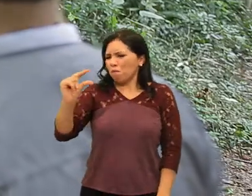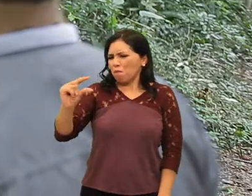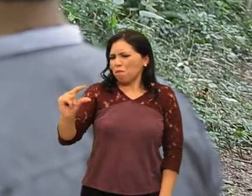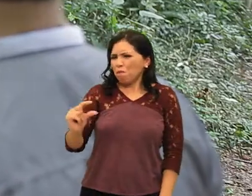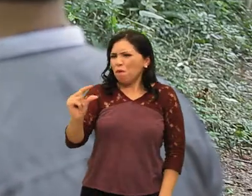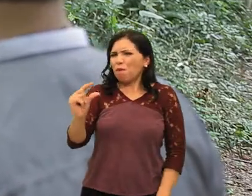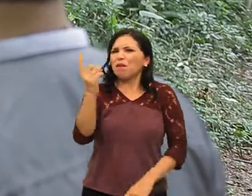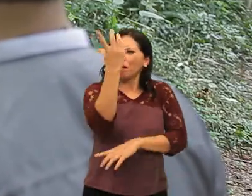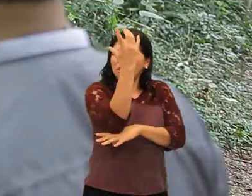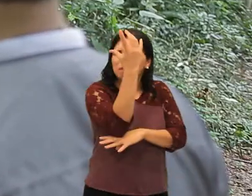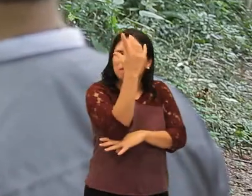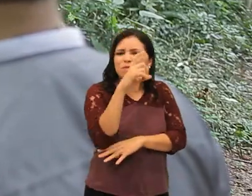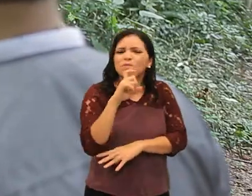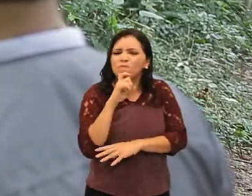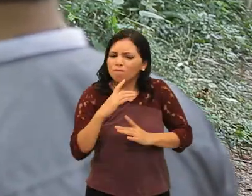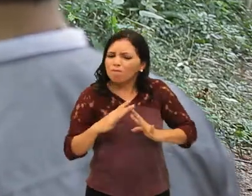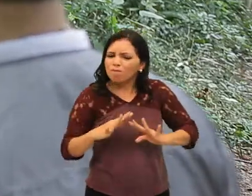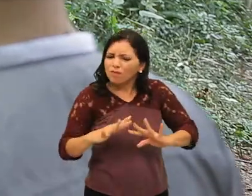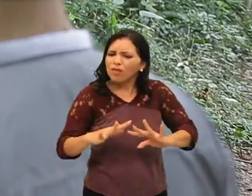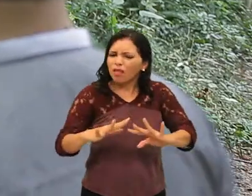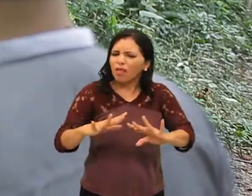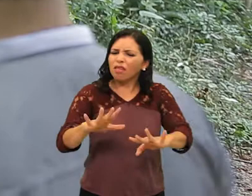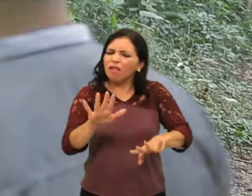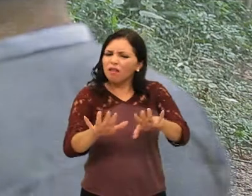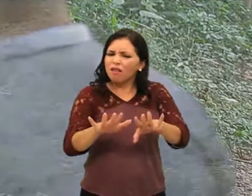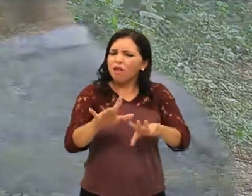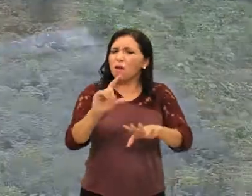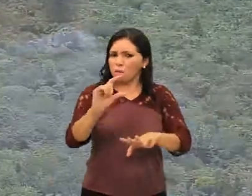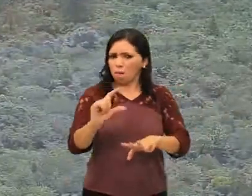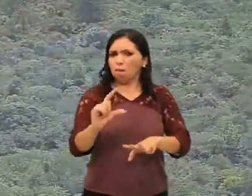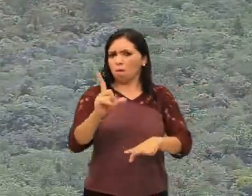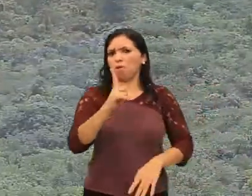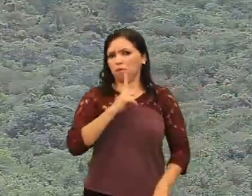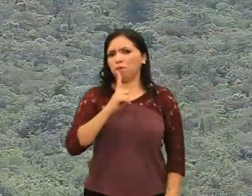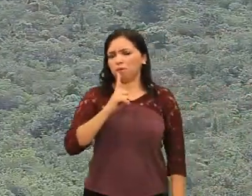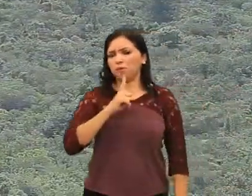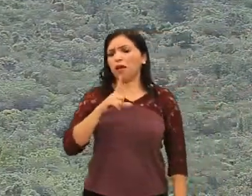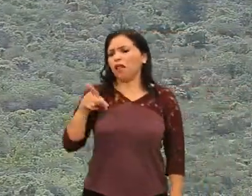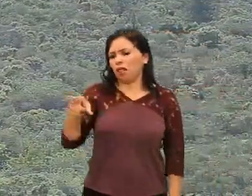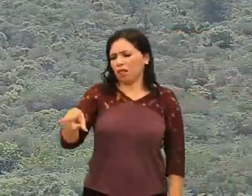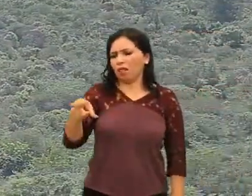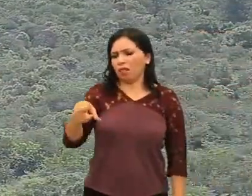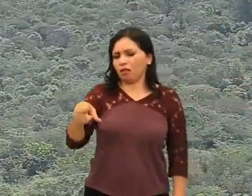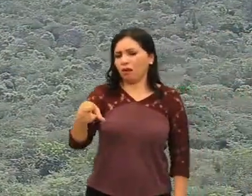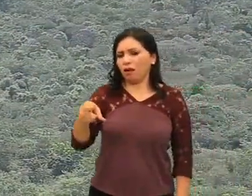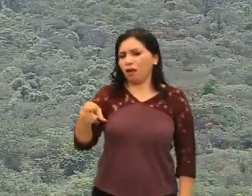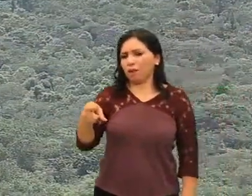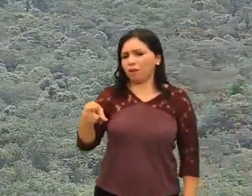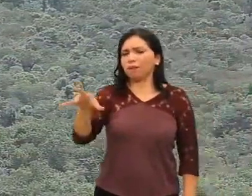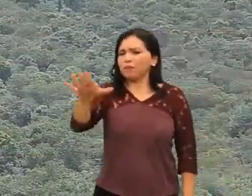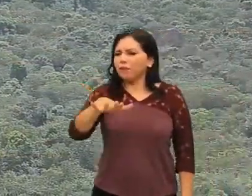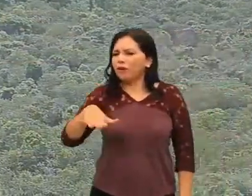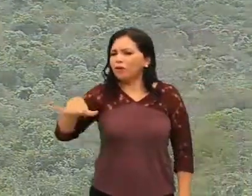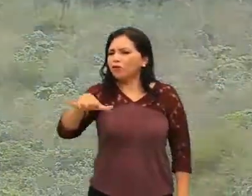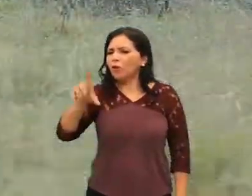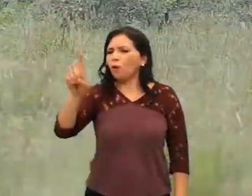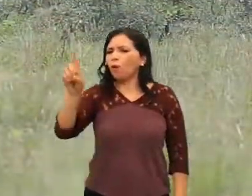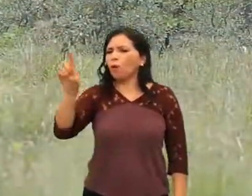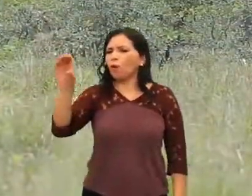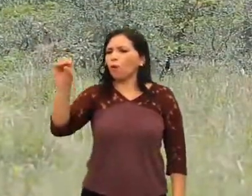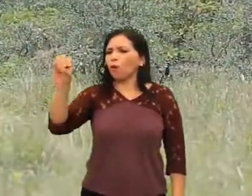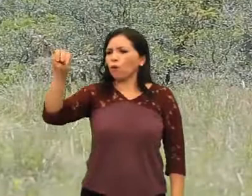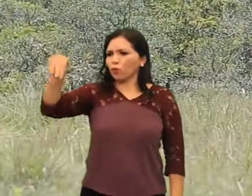né, alguns remanescentes de cerrado, lá na região do Dom Pedro